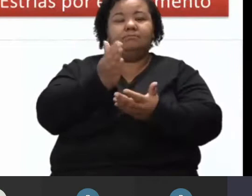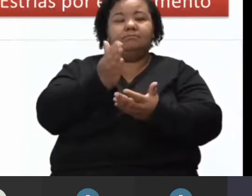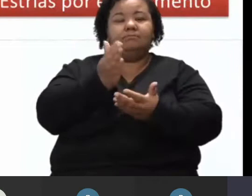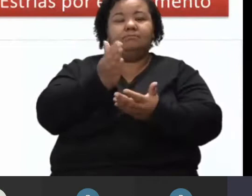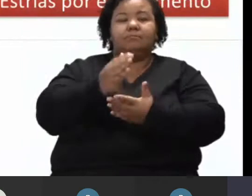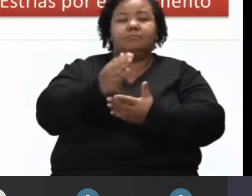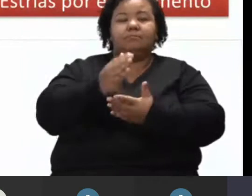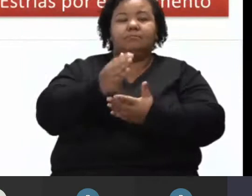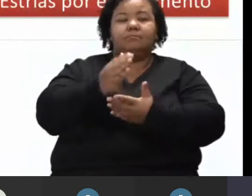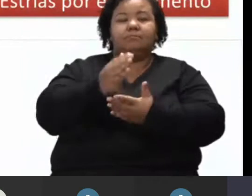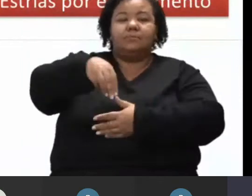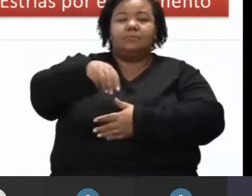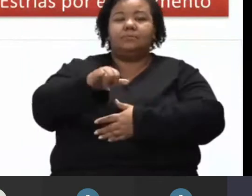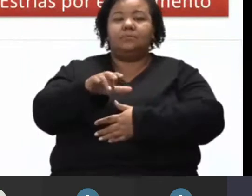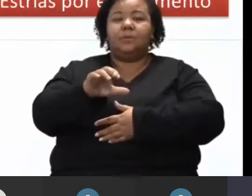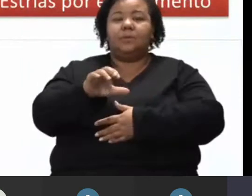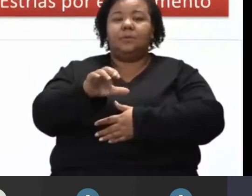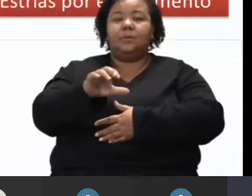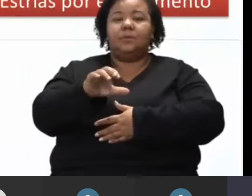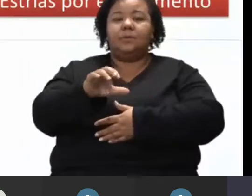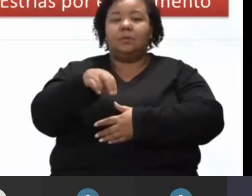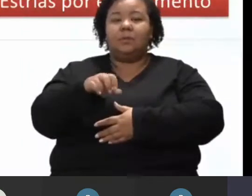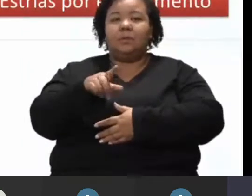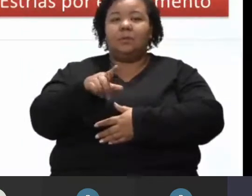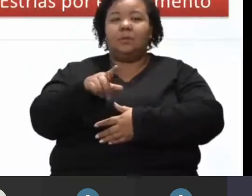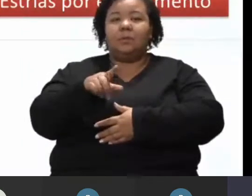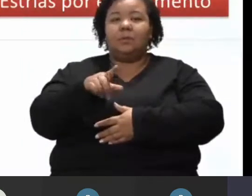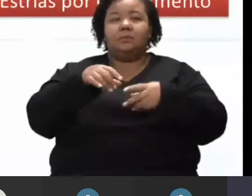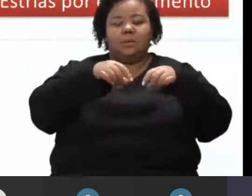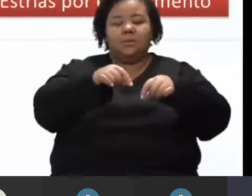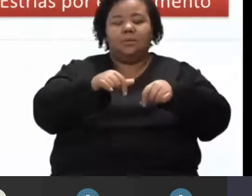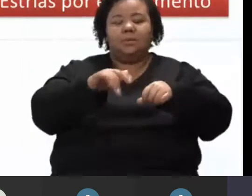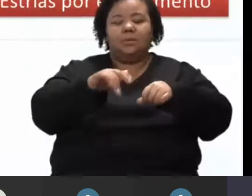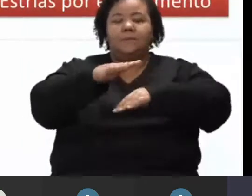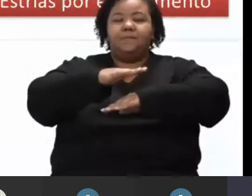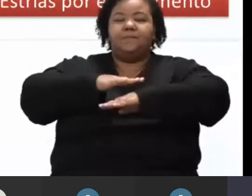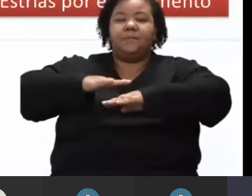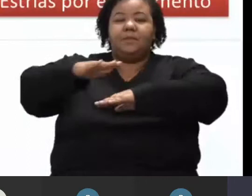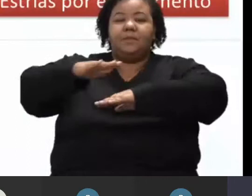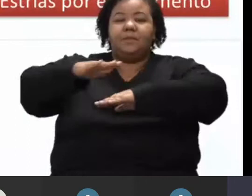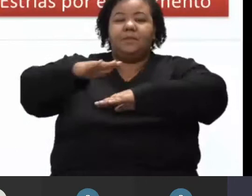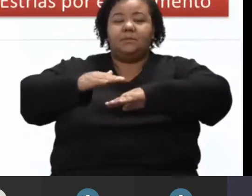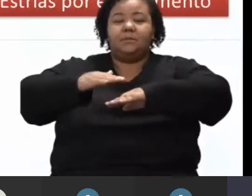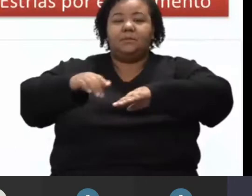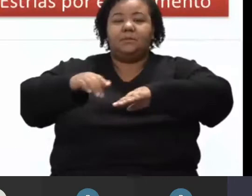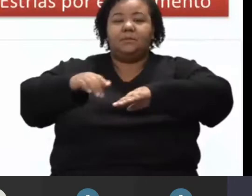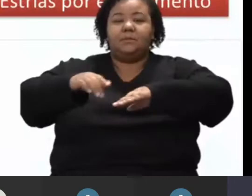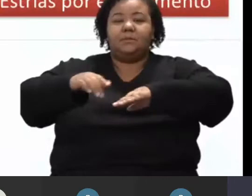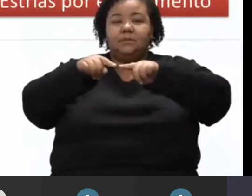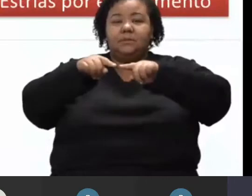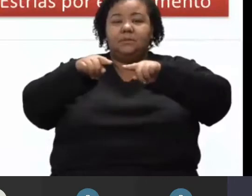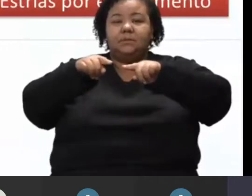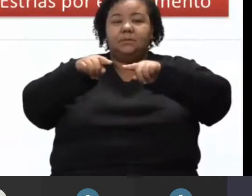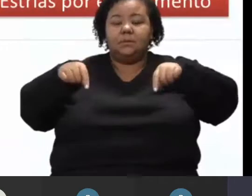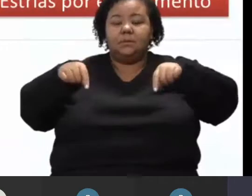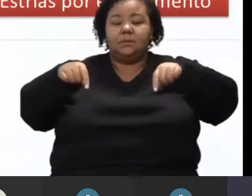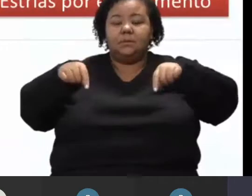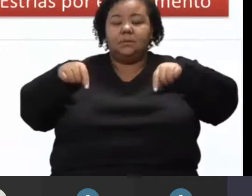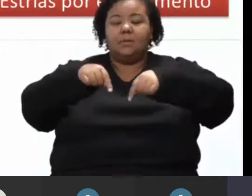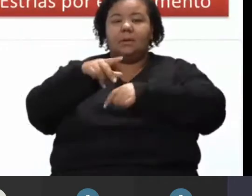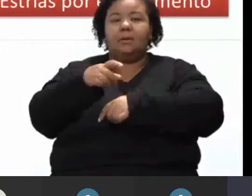microbiana e você vai semear essa suspensão na superfície da placa de Petri contendo o